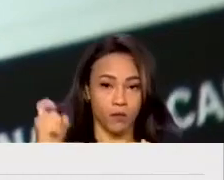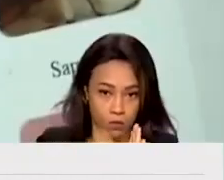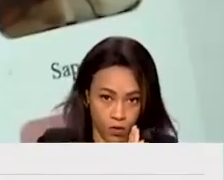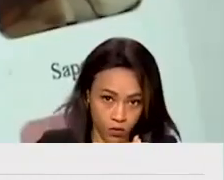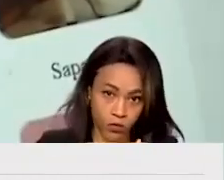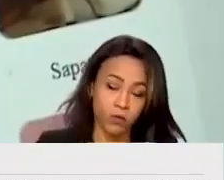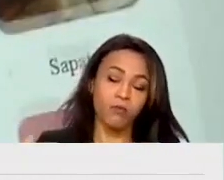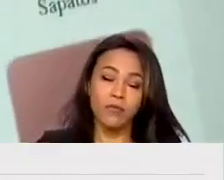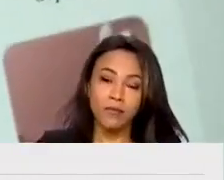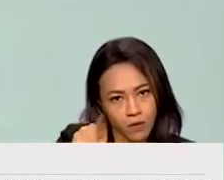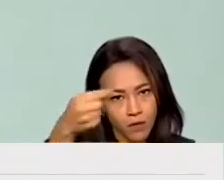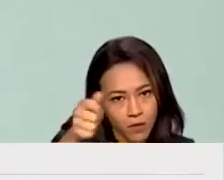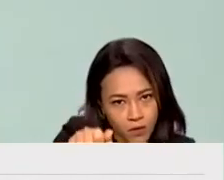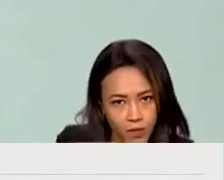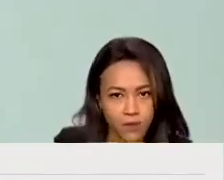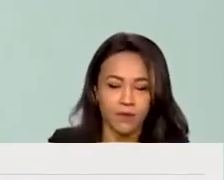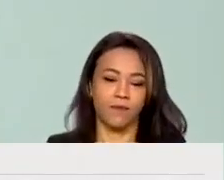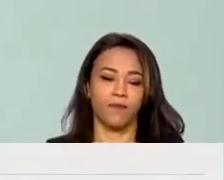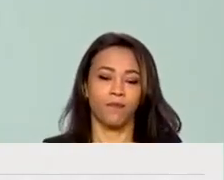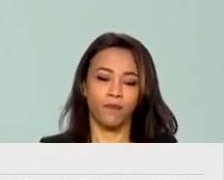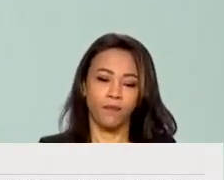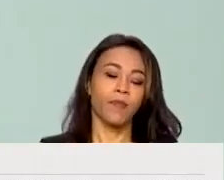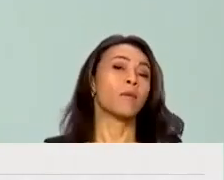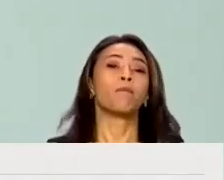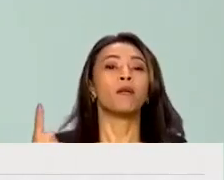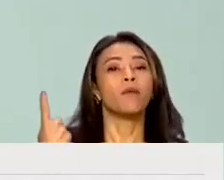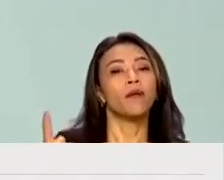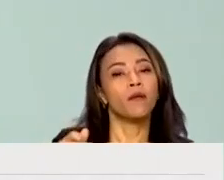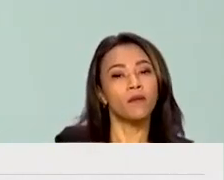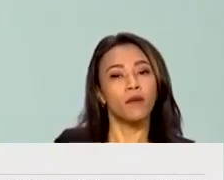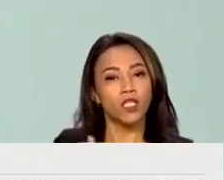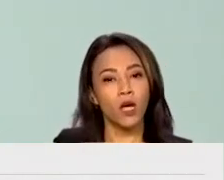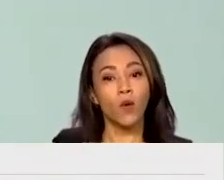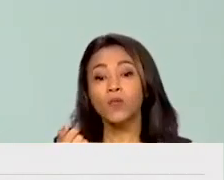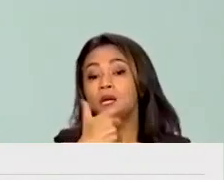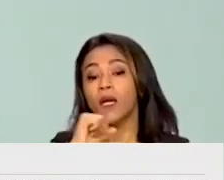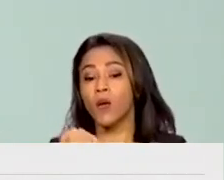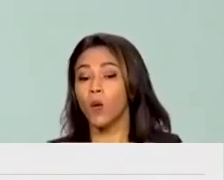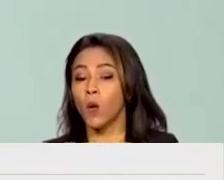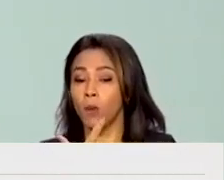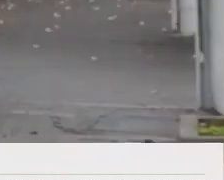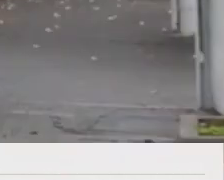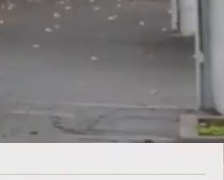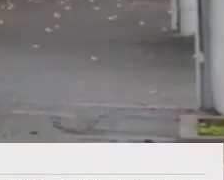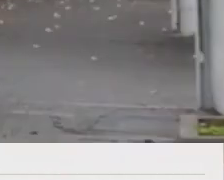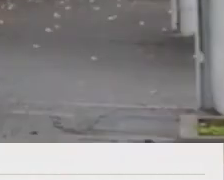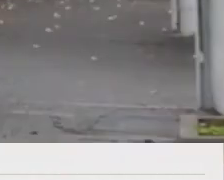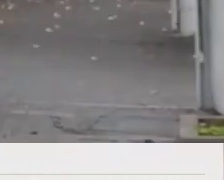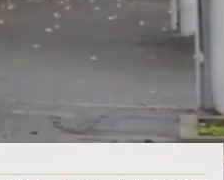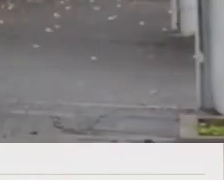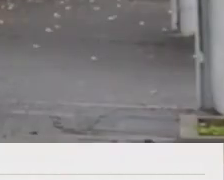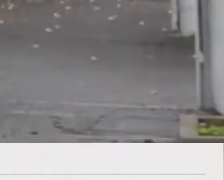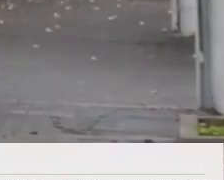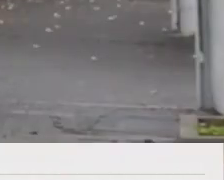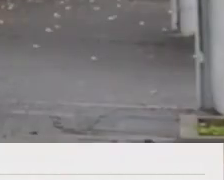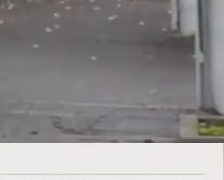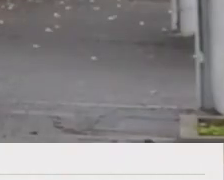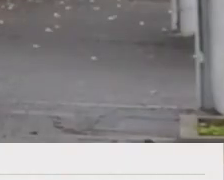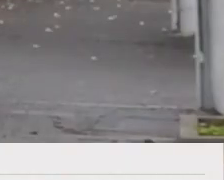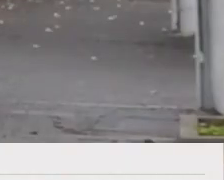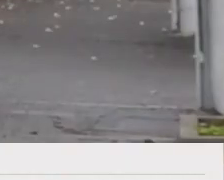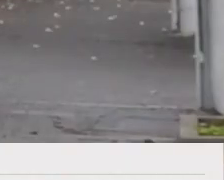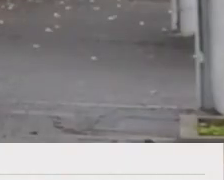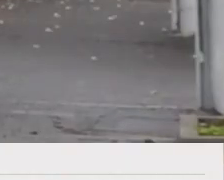de 60% de 20% para aquelas remessas de até 5.000 dólares o projeto ainda será